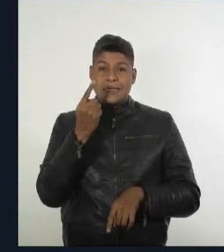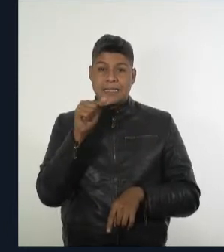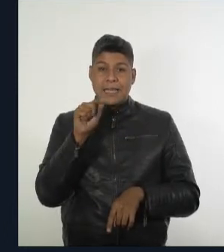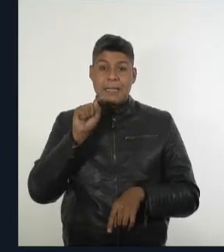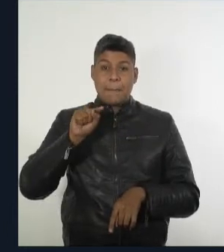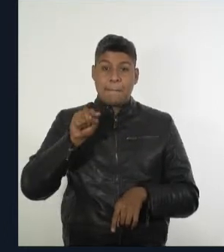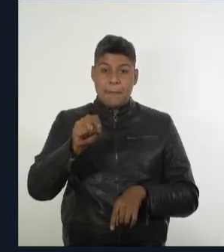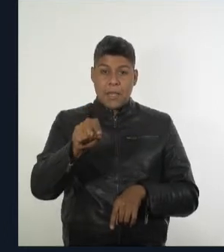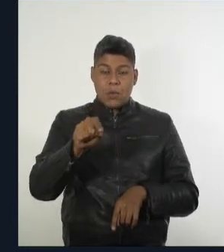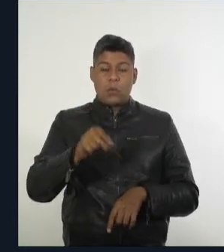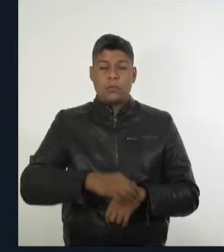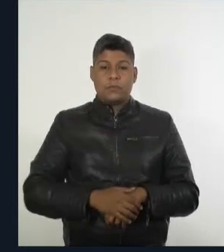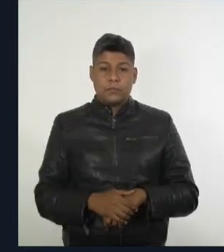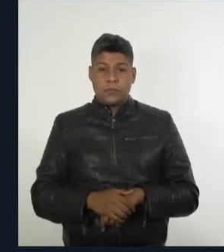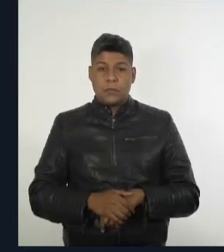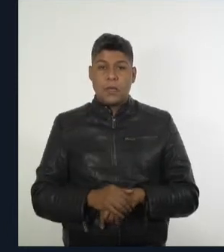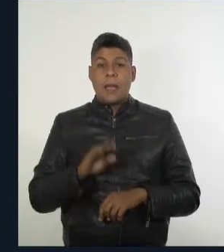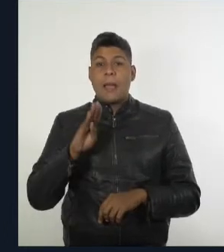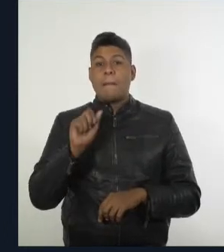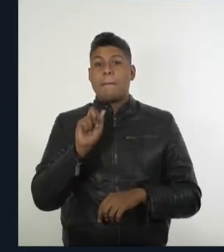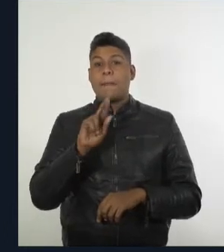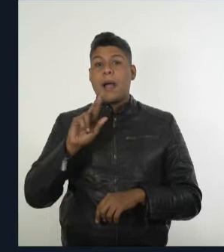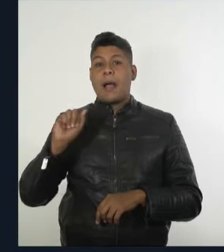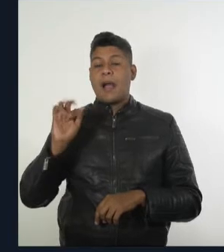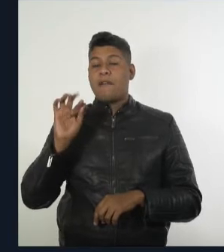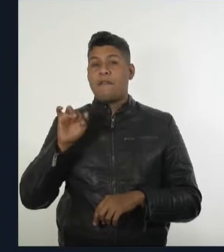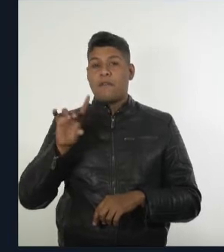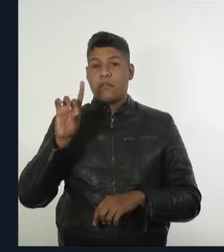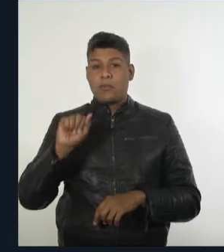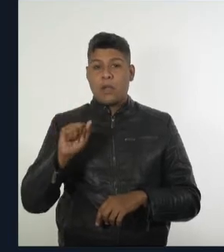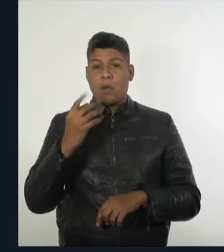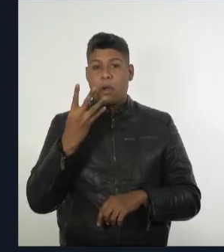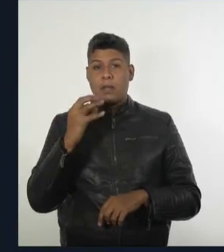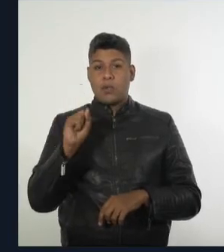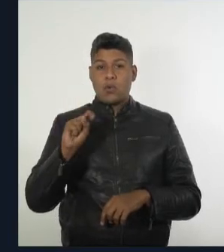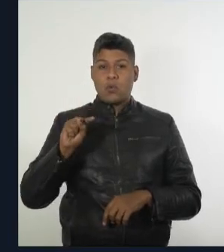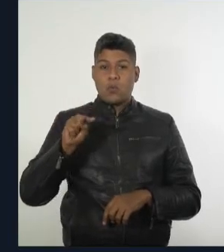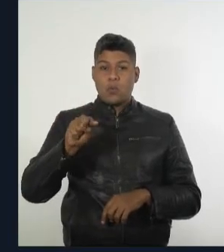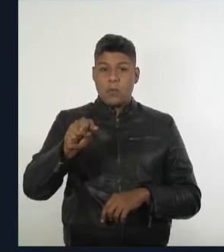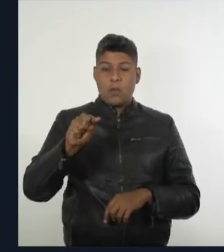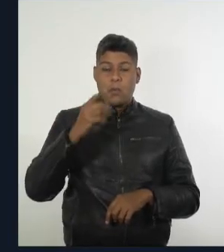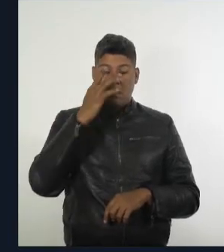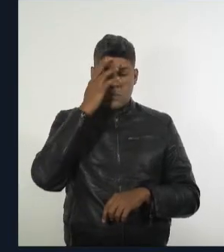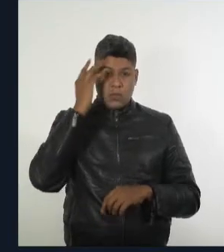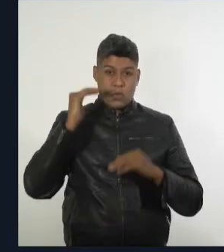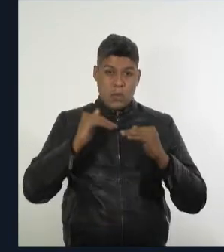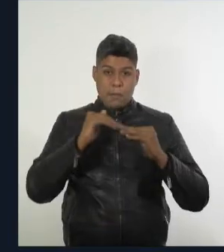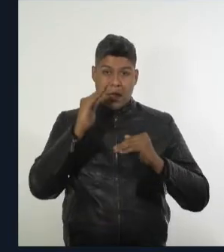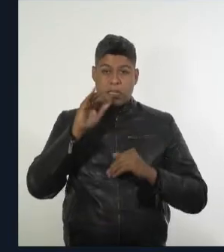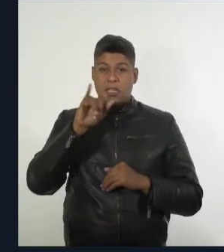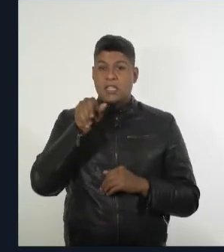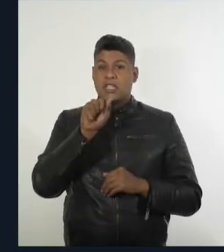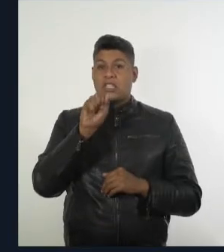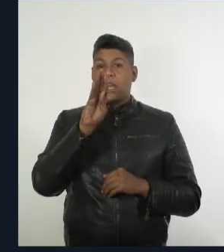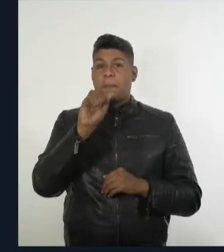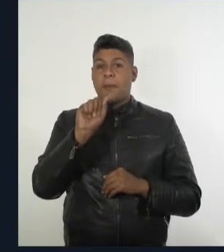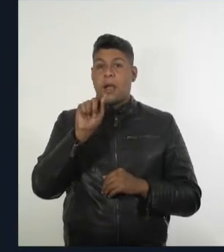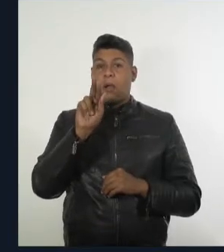pessoas, no terminal rodoviário da Barra Funda, 41.180 pessoas, no terminal do Jabaquara,